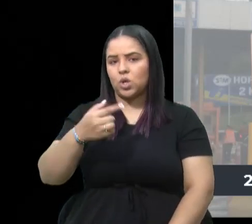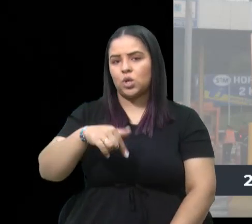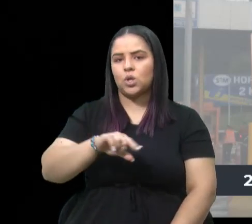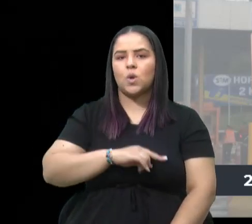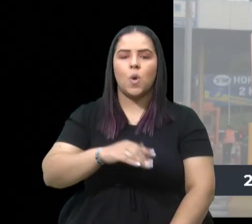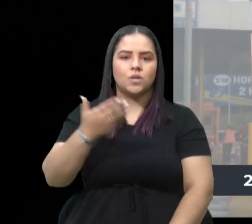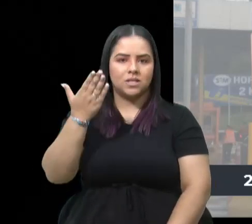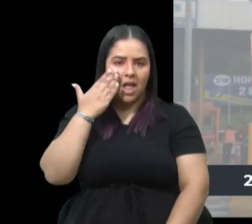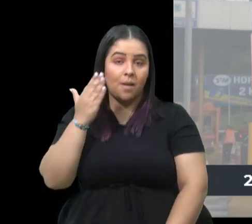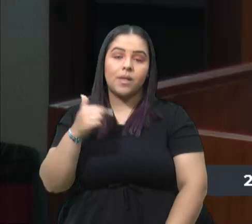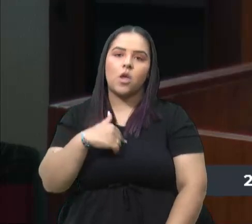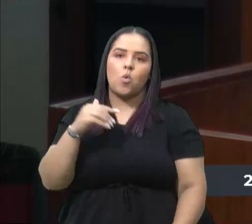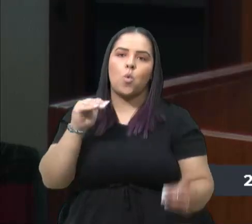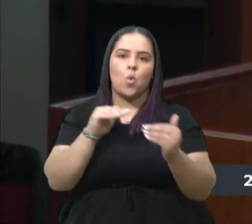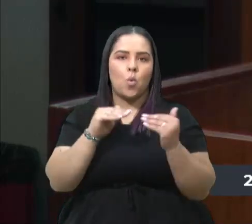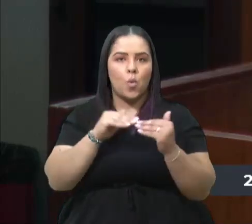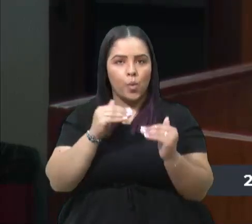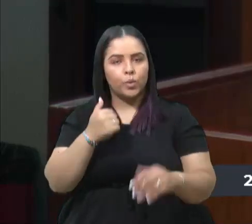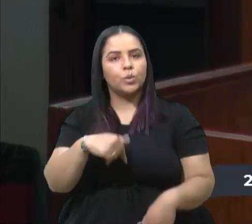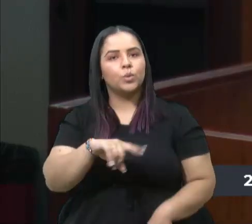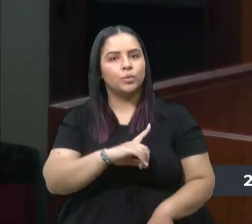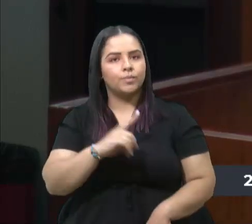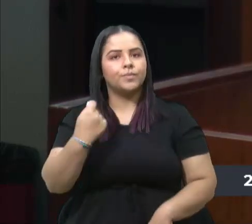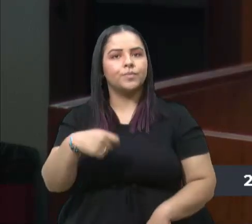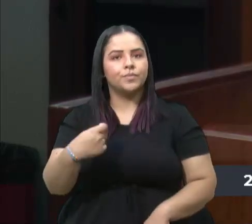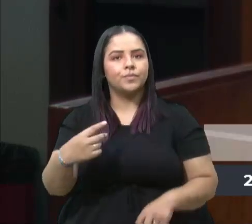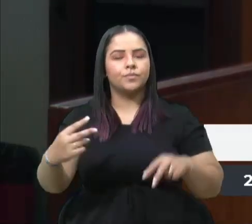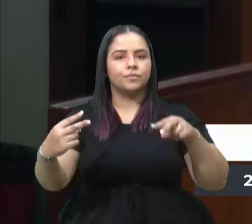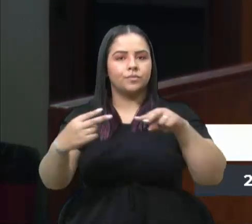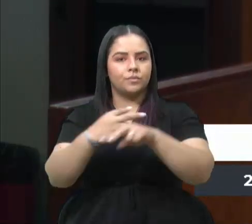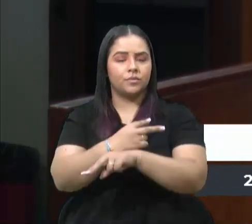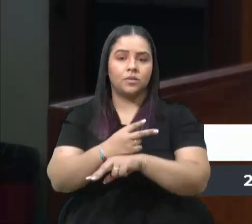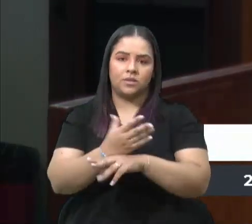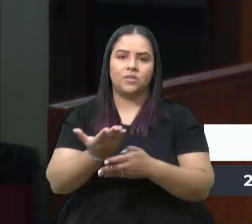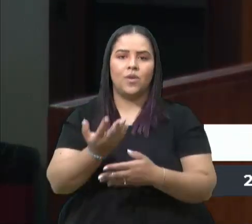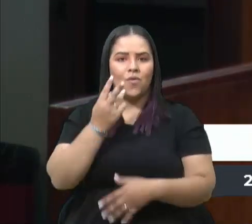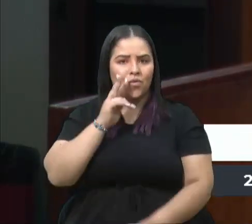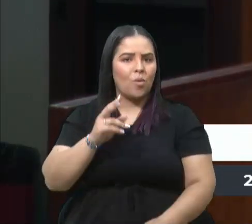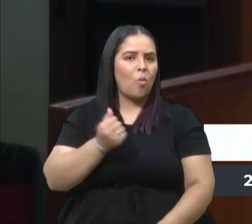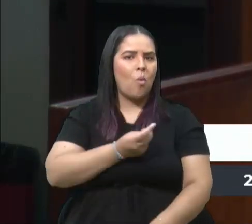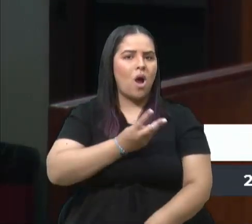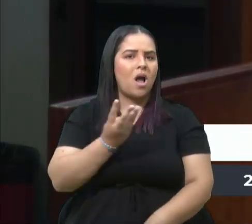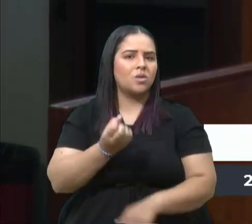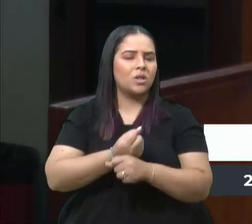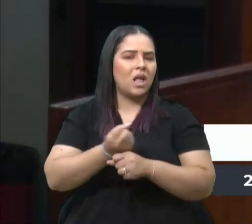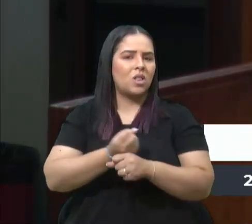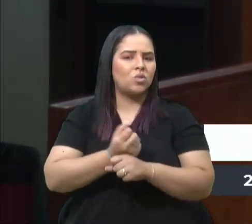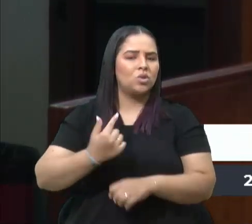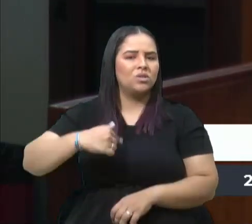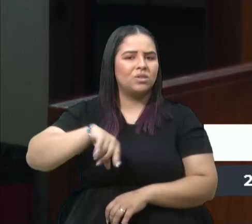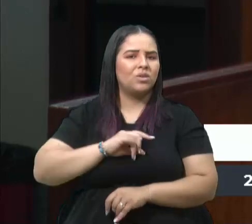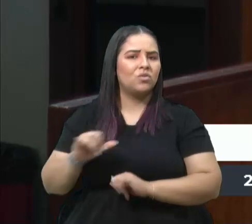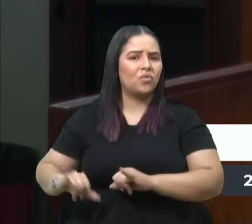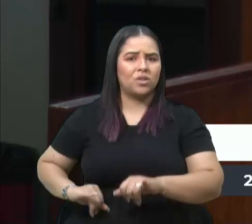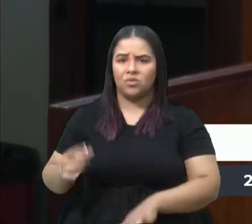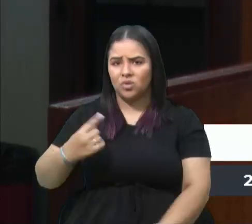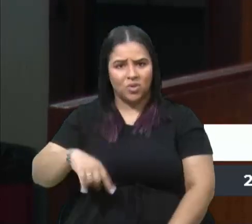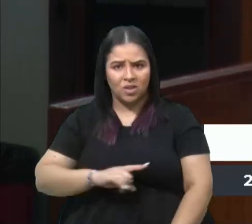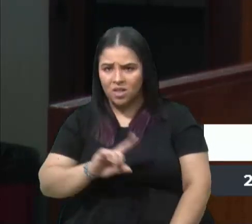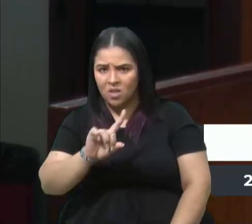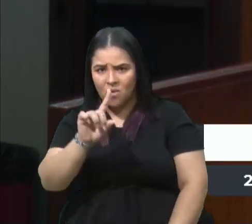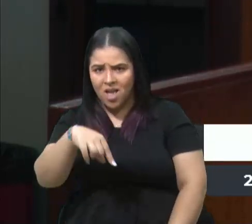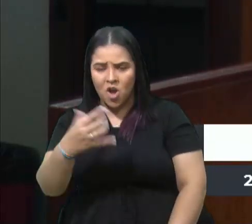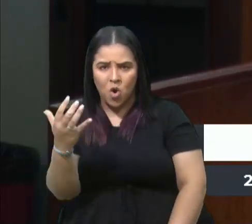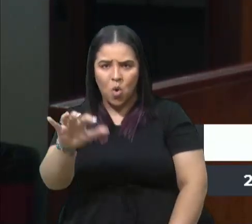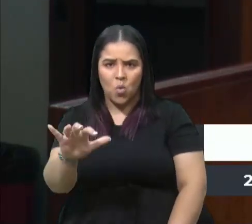precisamos, sim, concordo, nós precisamos da duplicação dessa serra. Olha quantos anos que a gente está sofrendo. Ninguém é contra as duplicações, ninguém